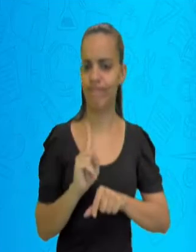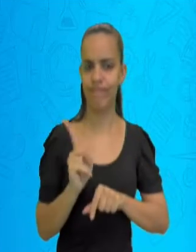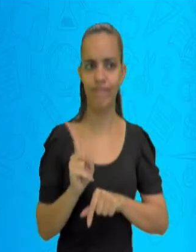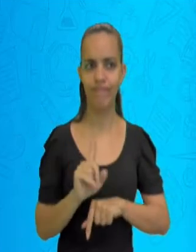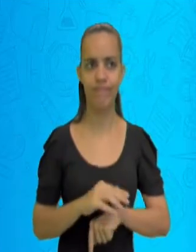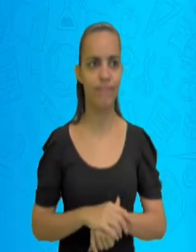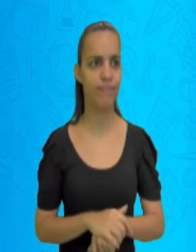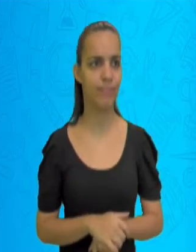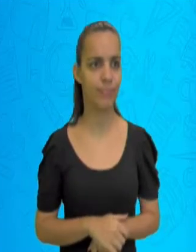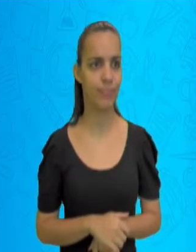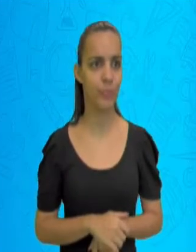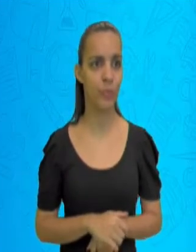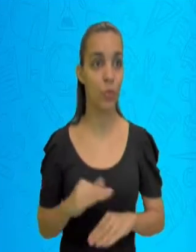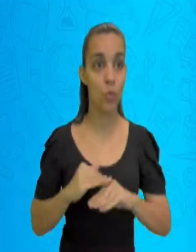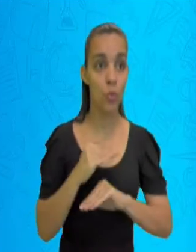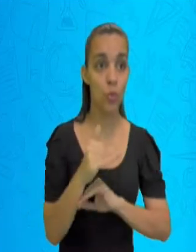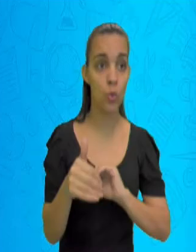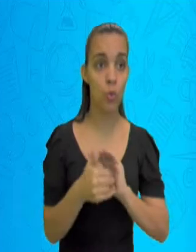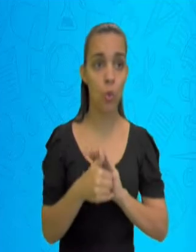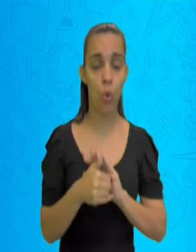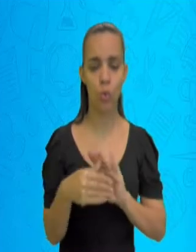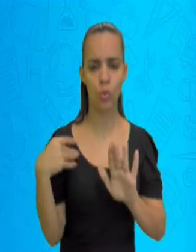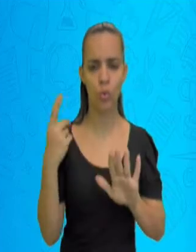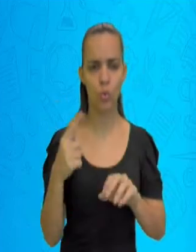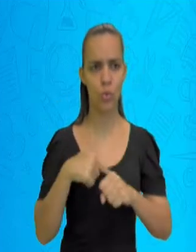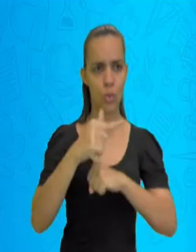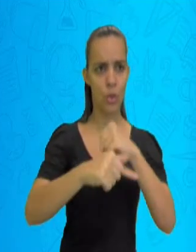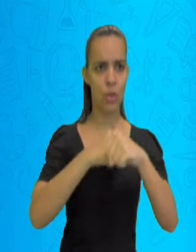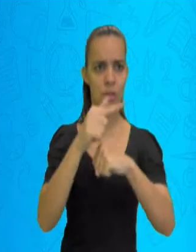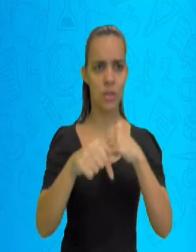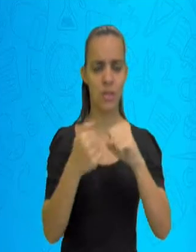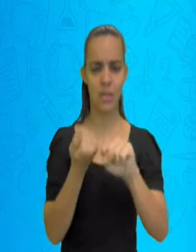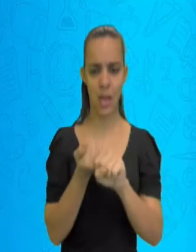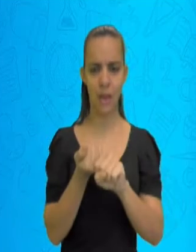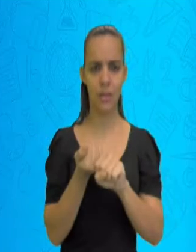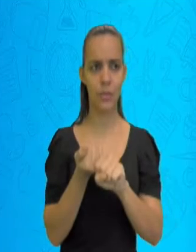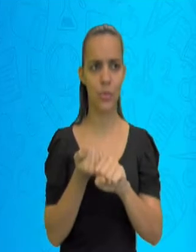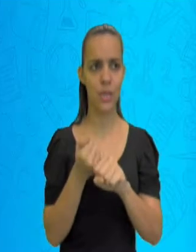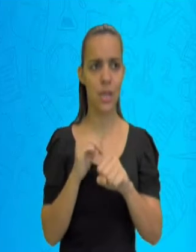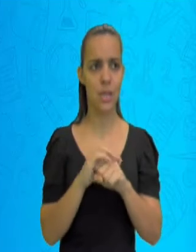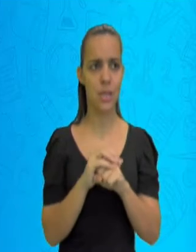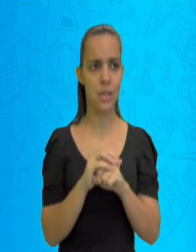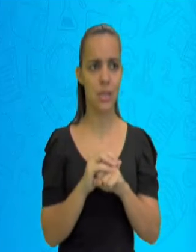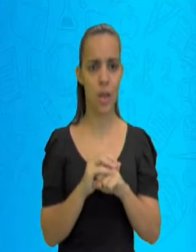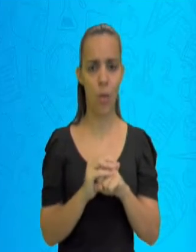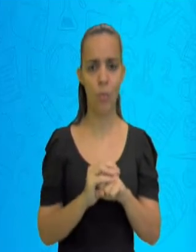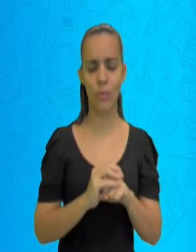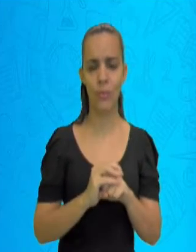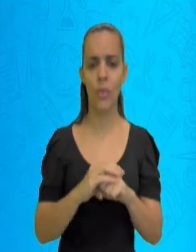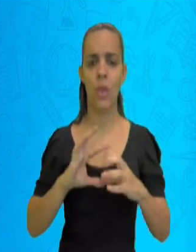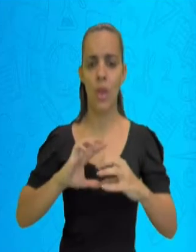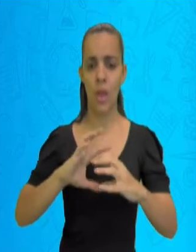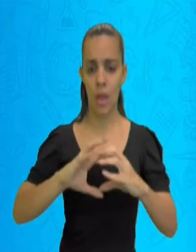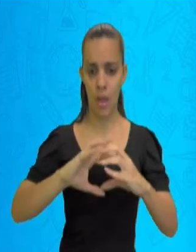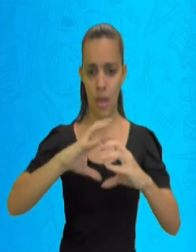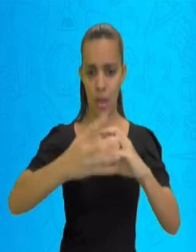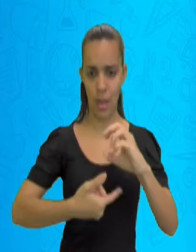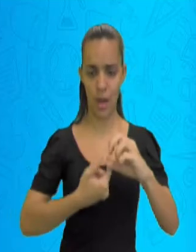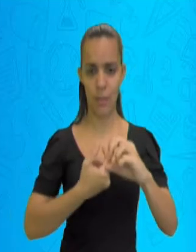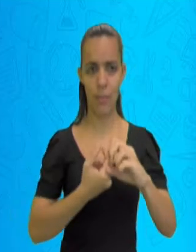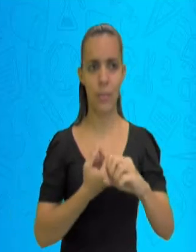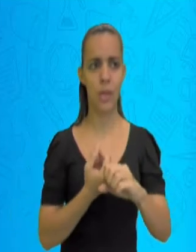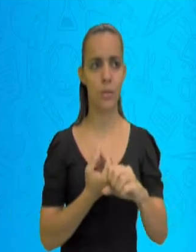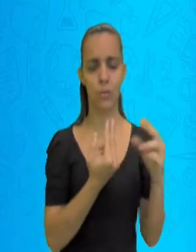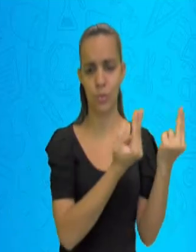Todos os átomos de determinado elemento são idênticos, segundo Dalton. Todos